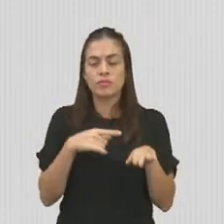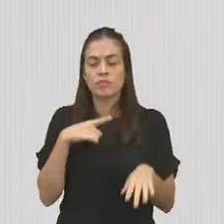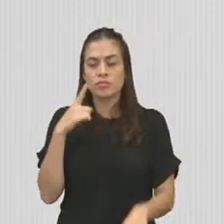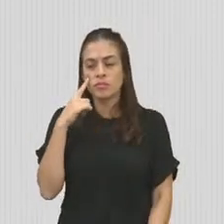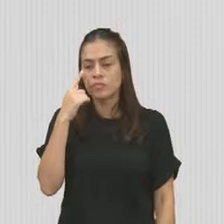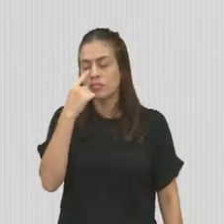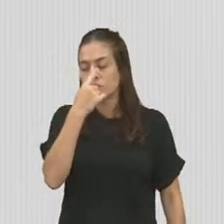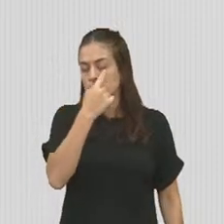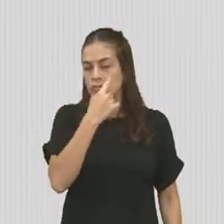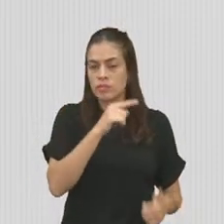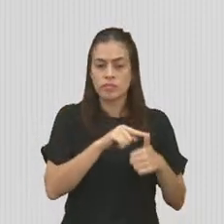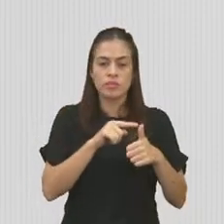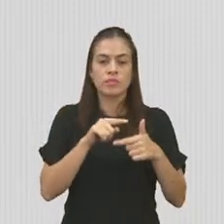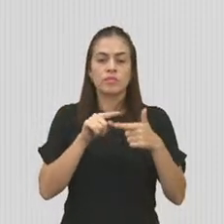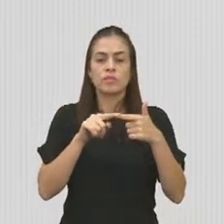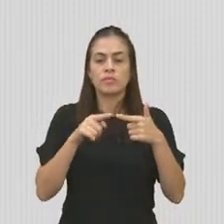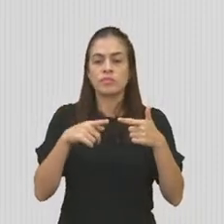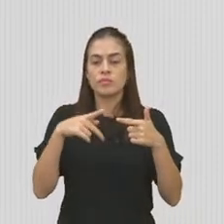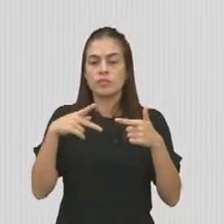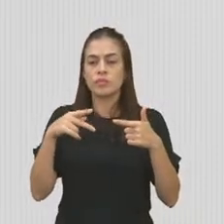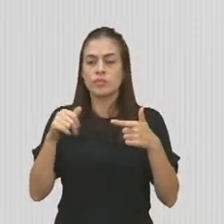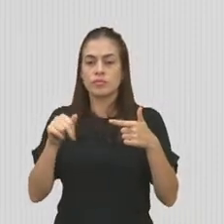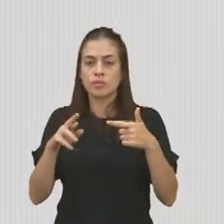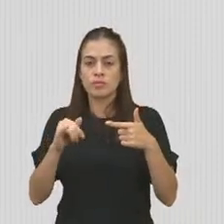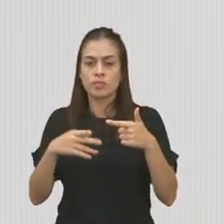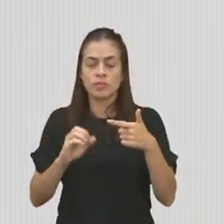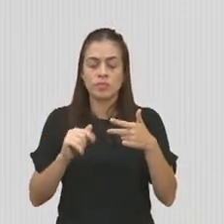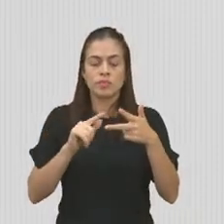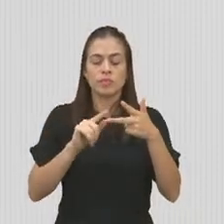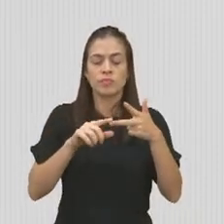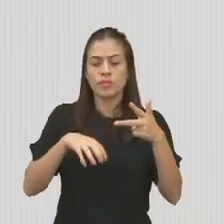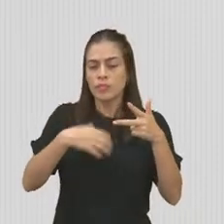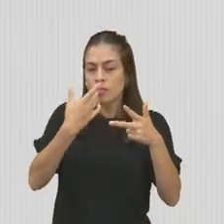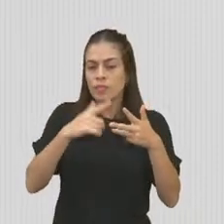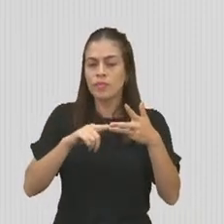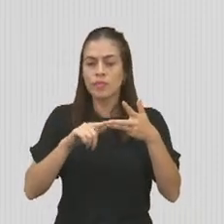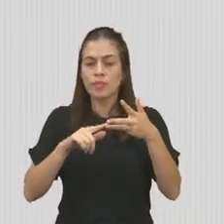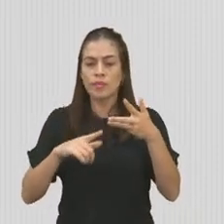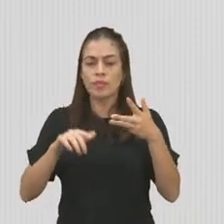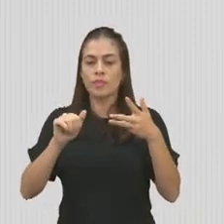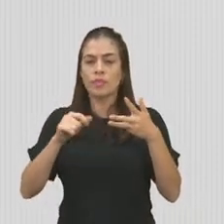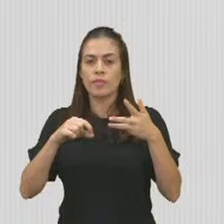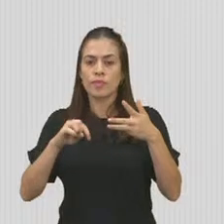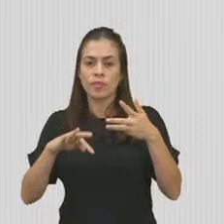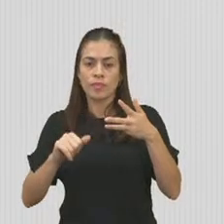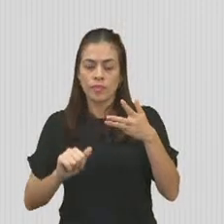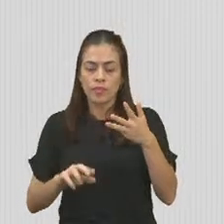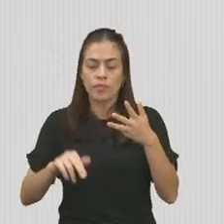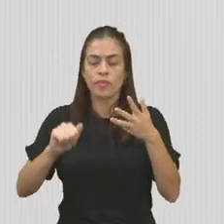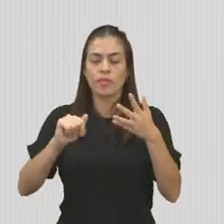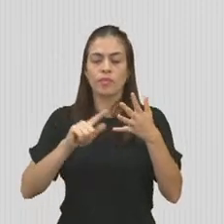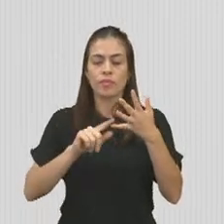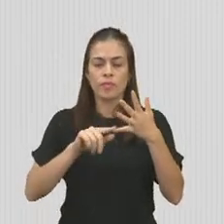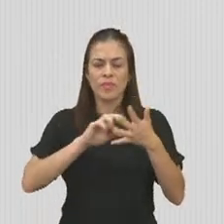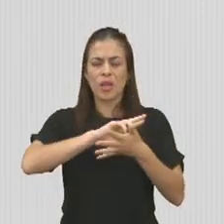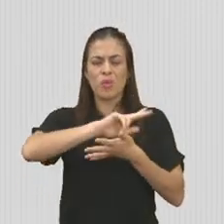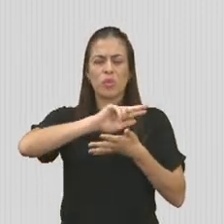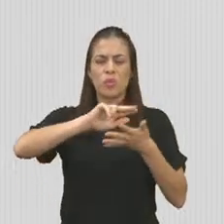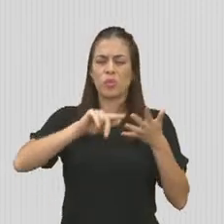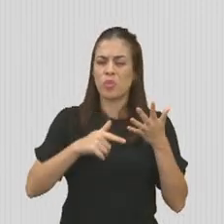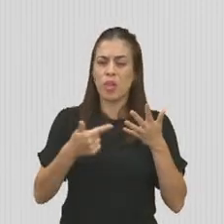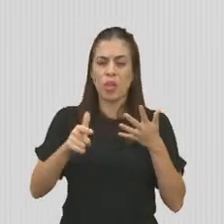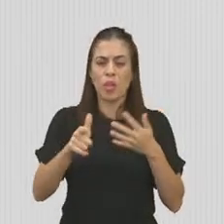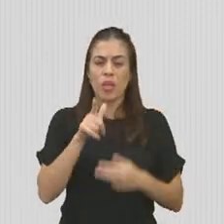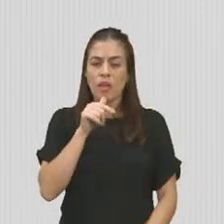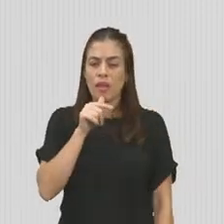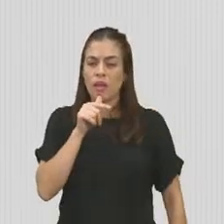Meia-Lu, o Parque dos Príncipes, o Parque dos Sinos, Jardim Paraíso, Alto de Santana, Vila Branca, Santa Paula, Mirante do Vale, todos sem